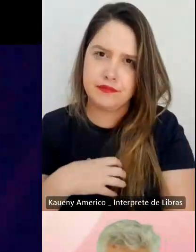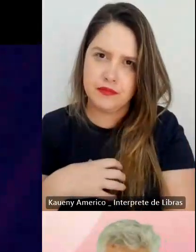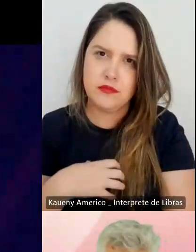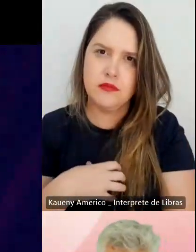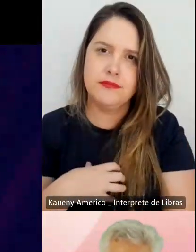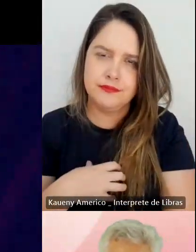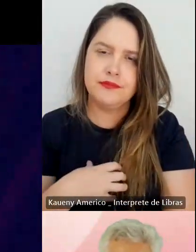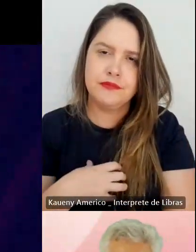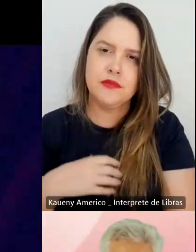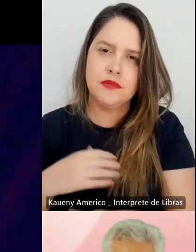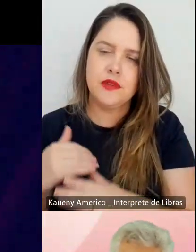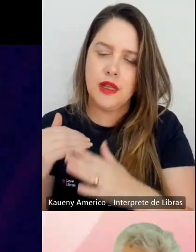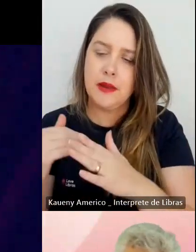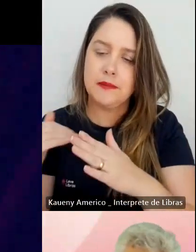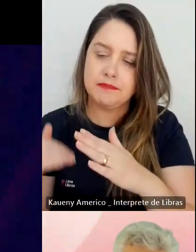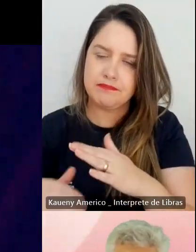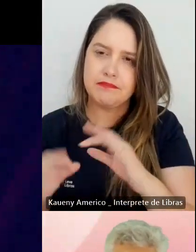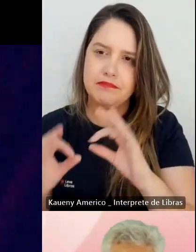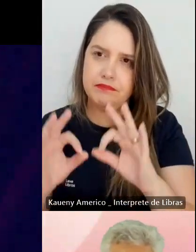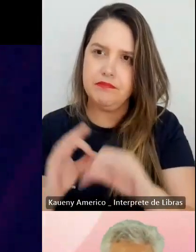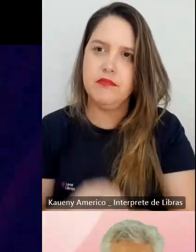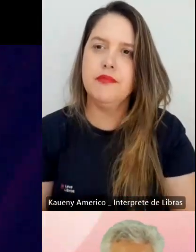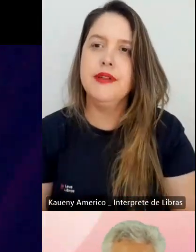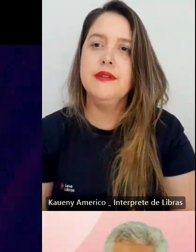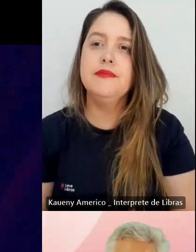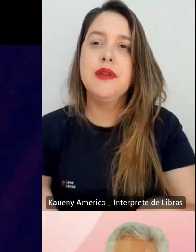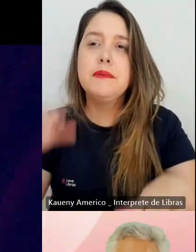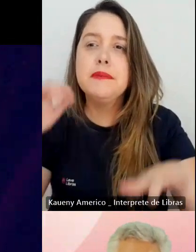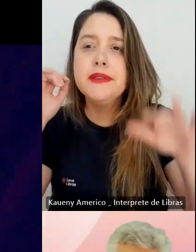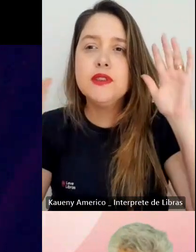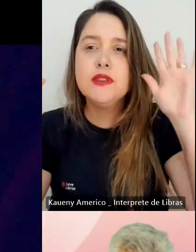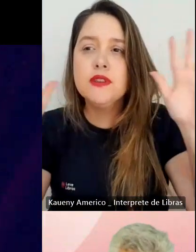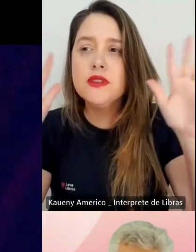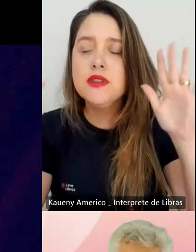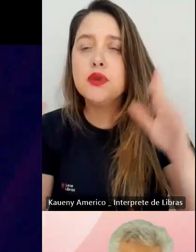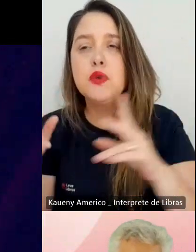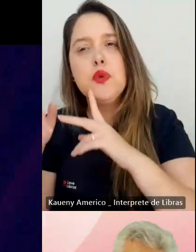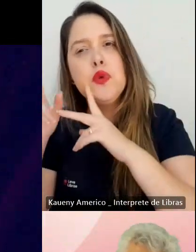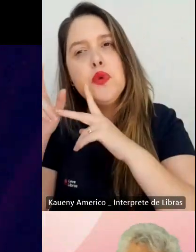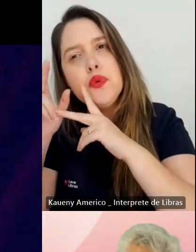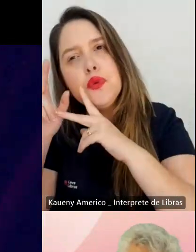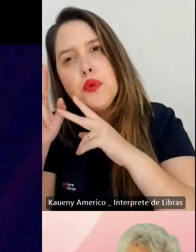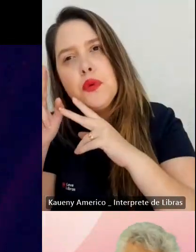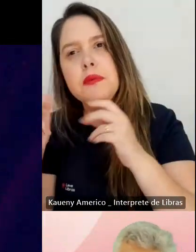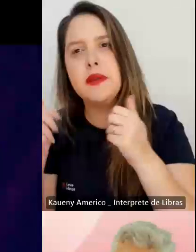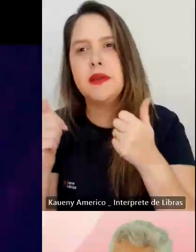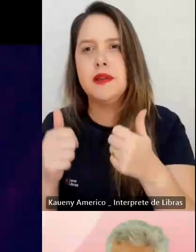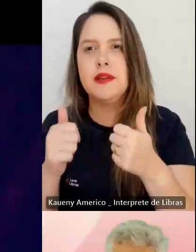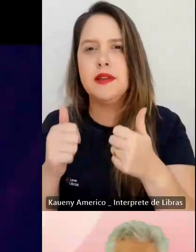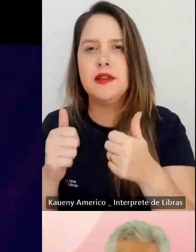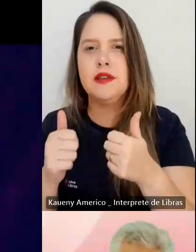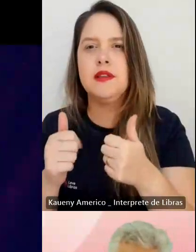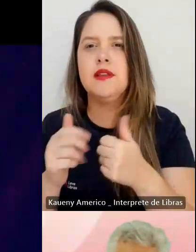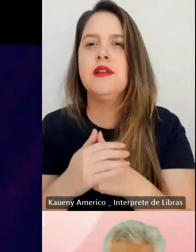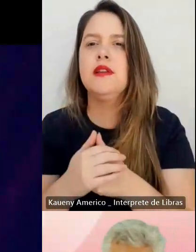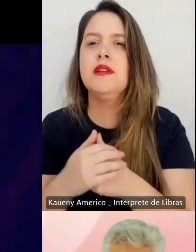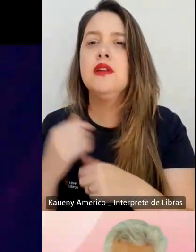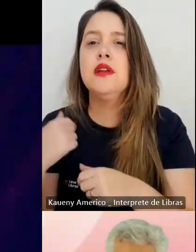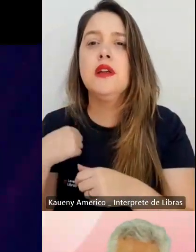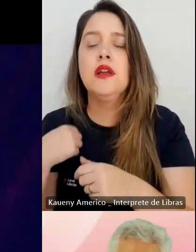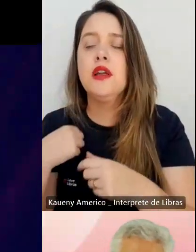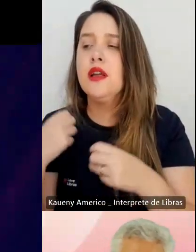abaixo isso. Uma meditação, o dormir bem, eu costumo dizer aos pacientes, a gente não carrega na